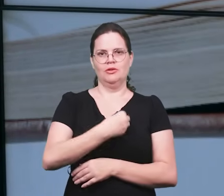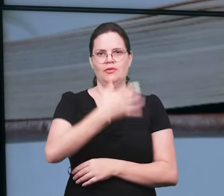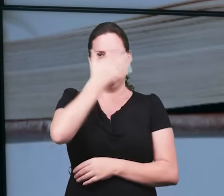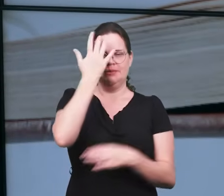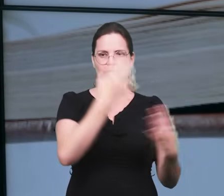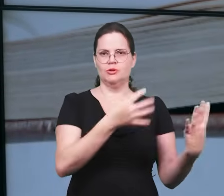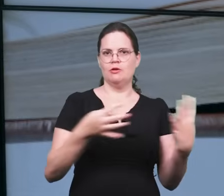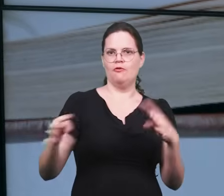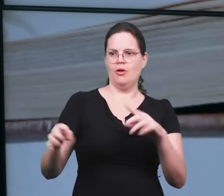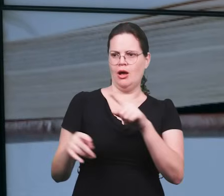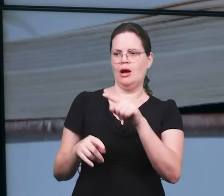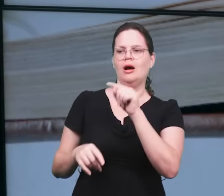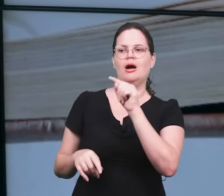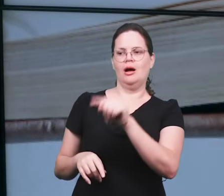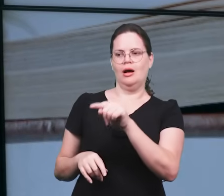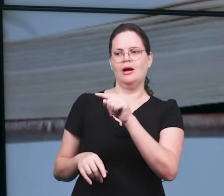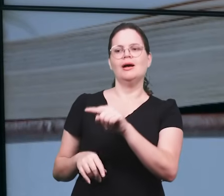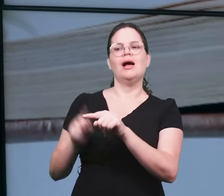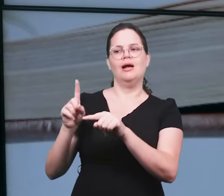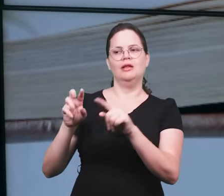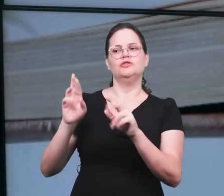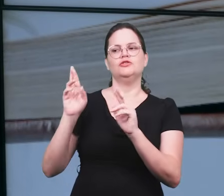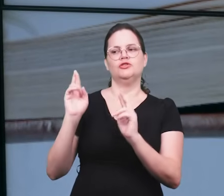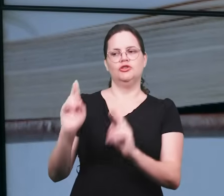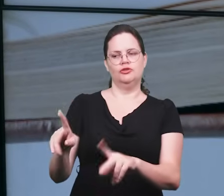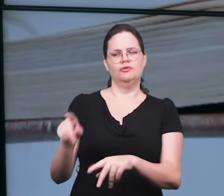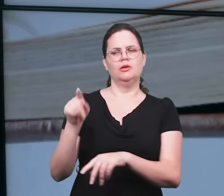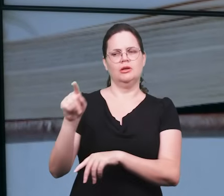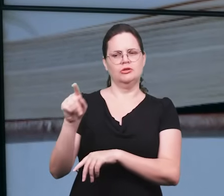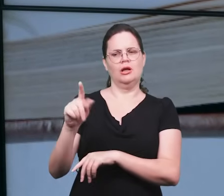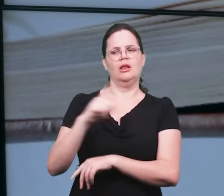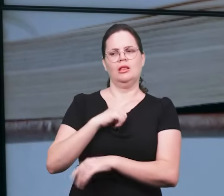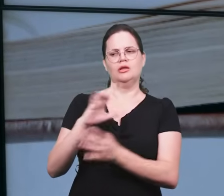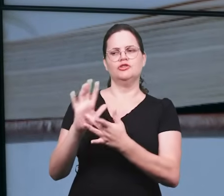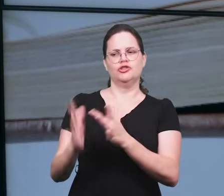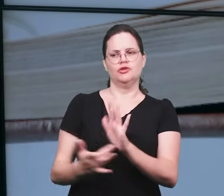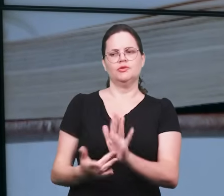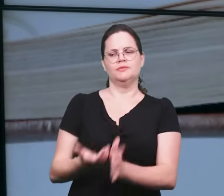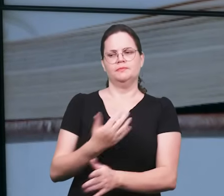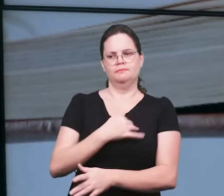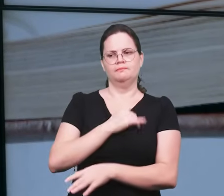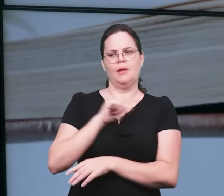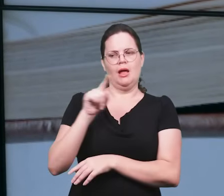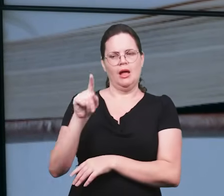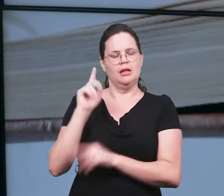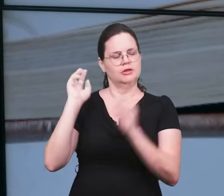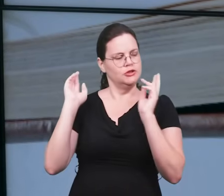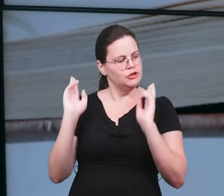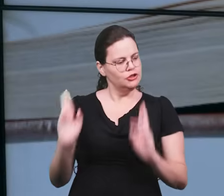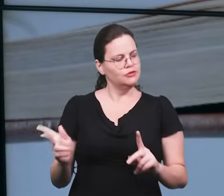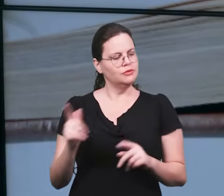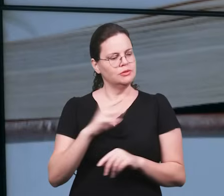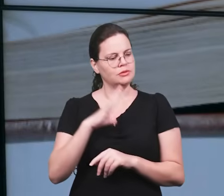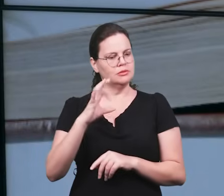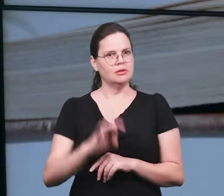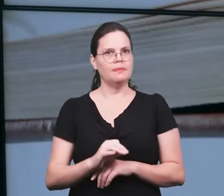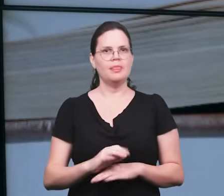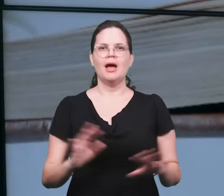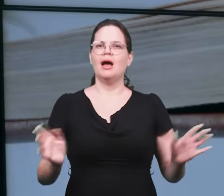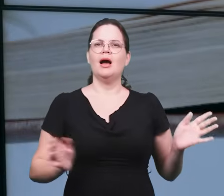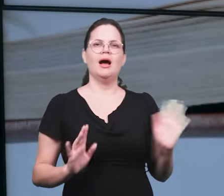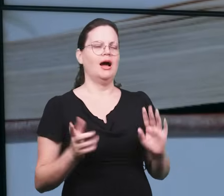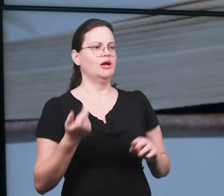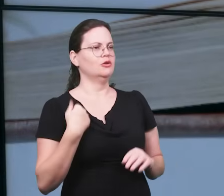assim, ali é alguém que tem Jesus no coração, tem algo diferente. Eu estou fazendo para ter